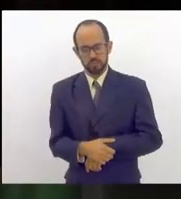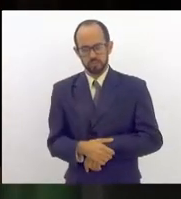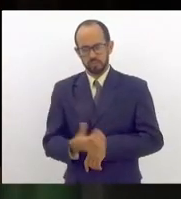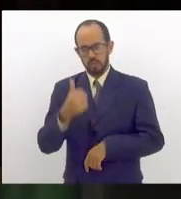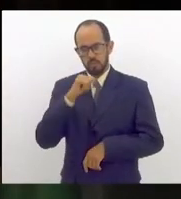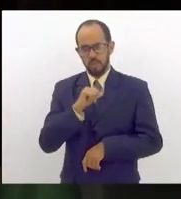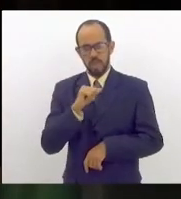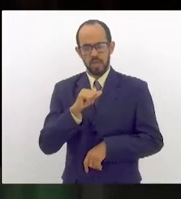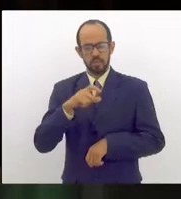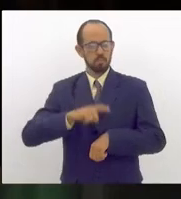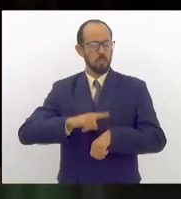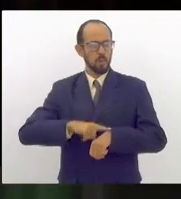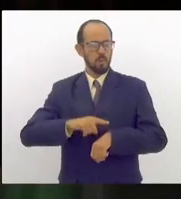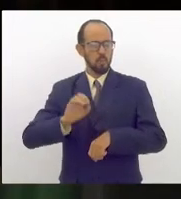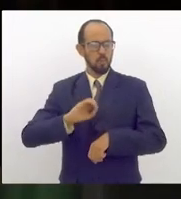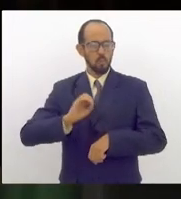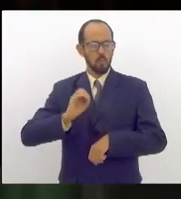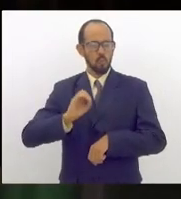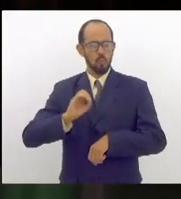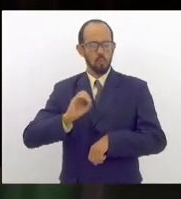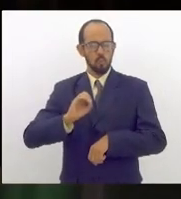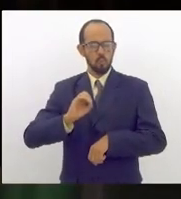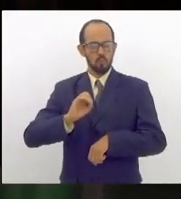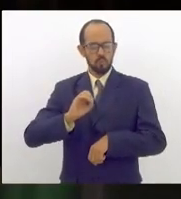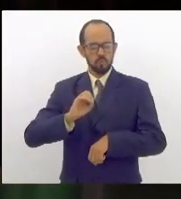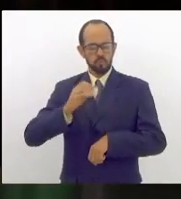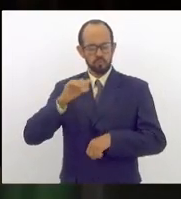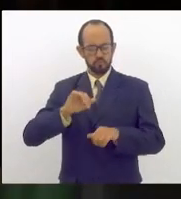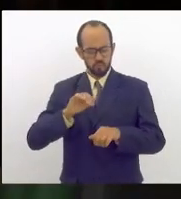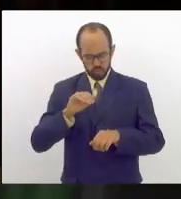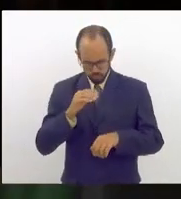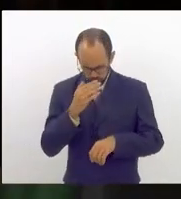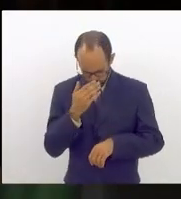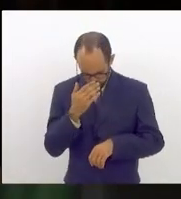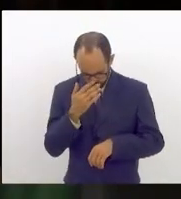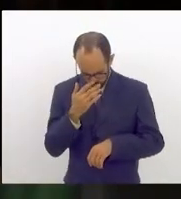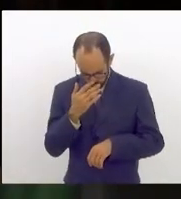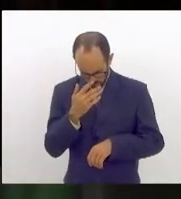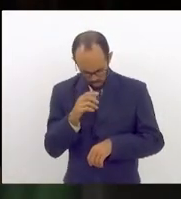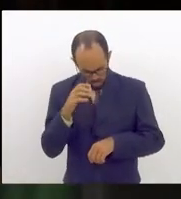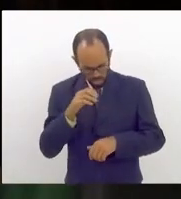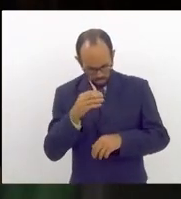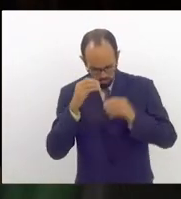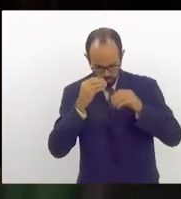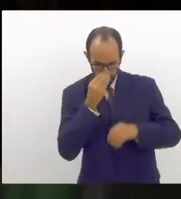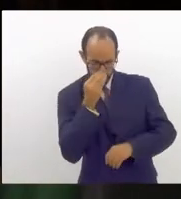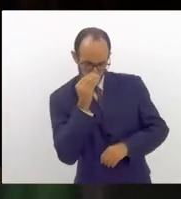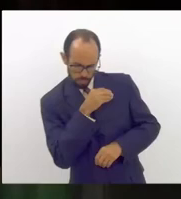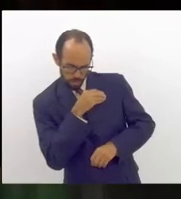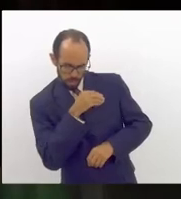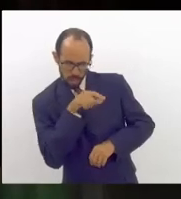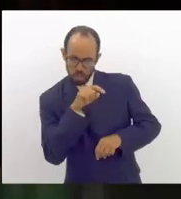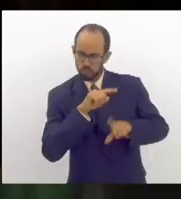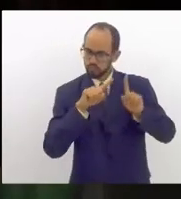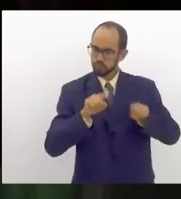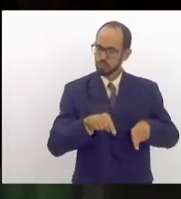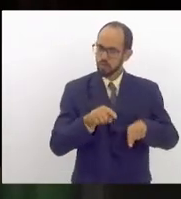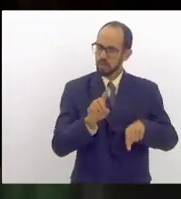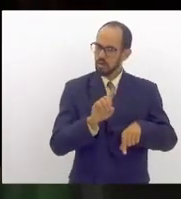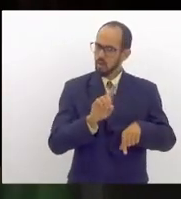mulher que momento nenhum abaixou a cabeça e um momento nenhum você se afastou dos trabalhadores